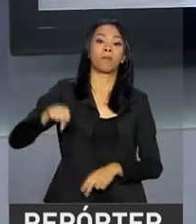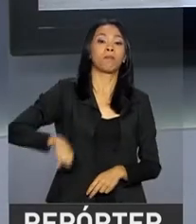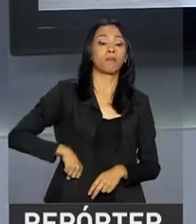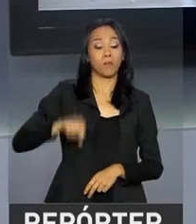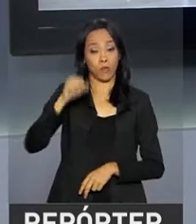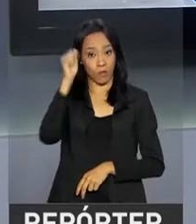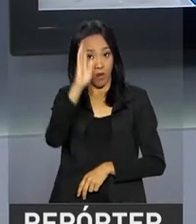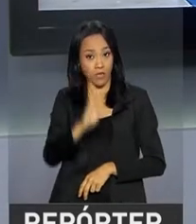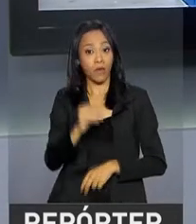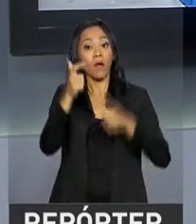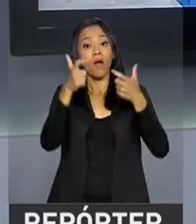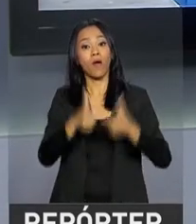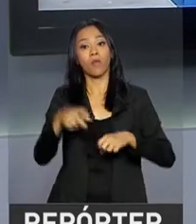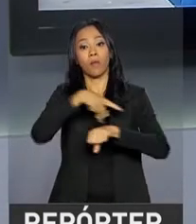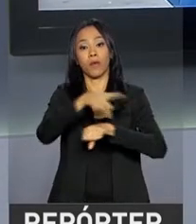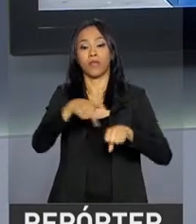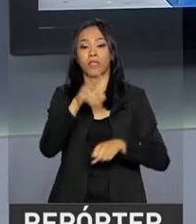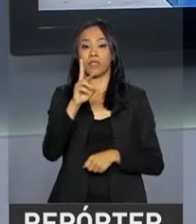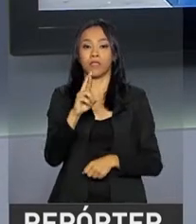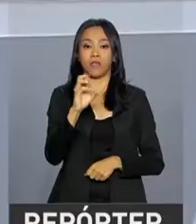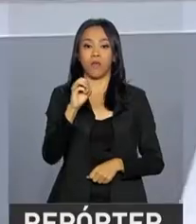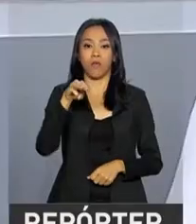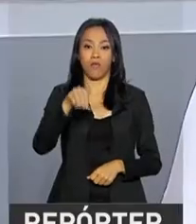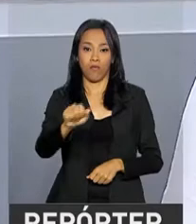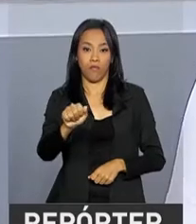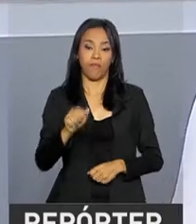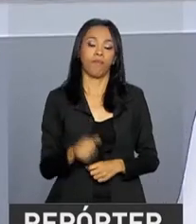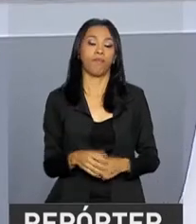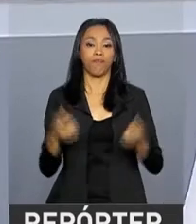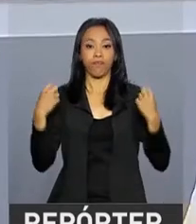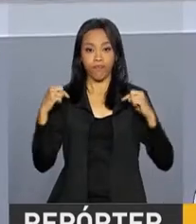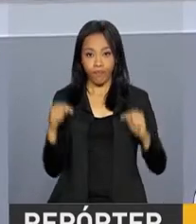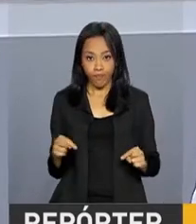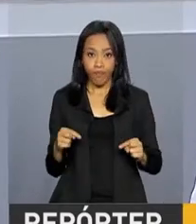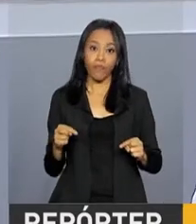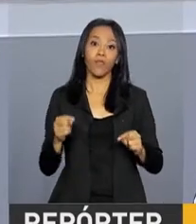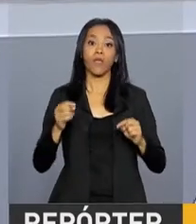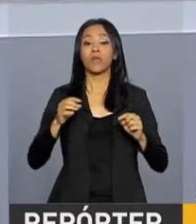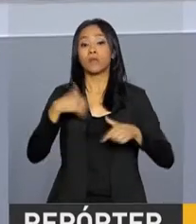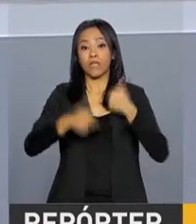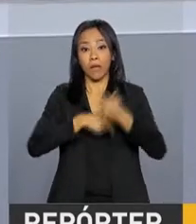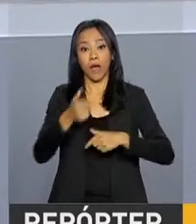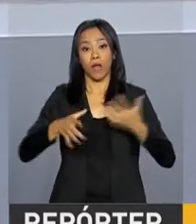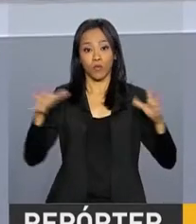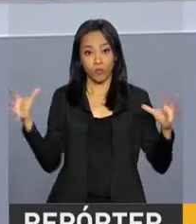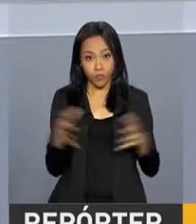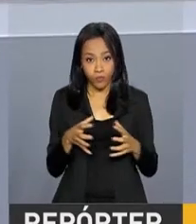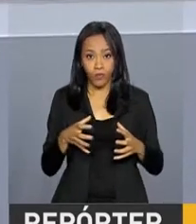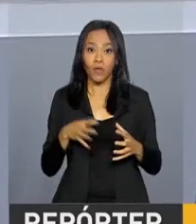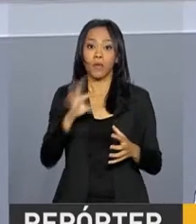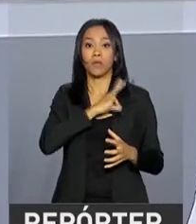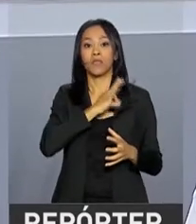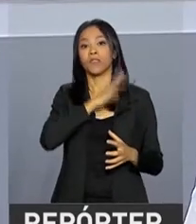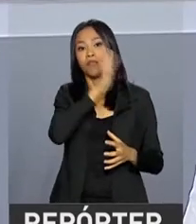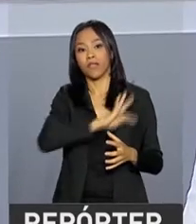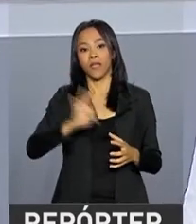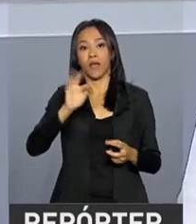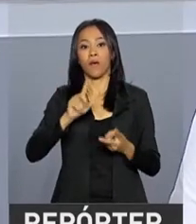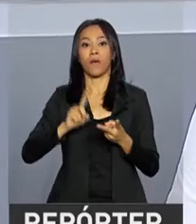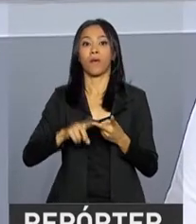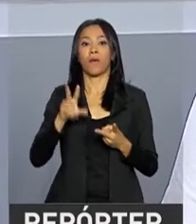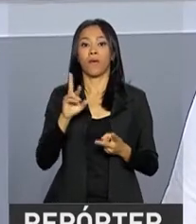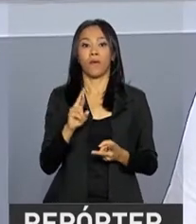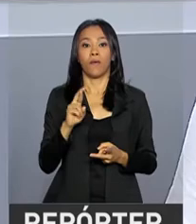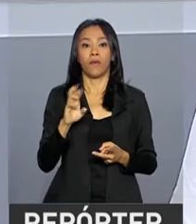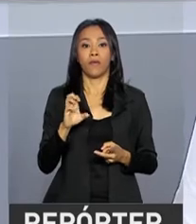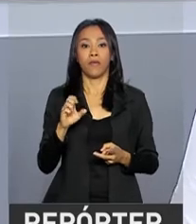muito obrigada luana pelas suas informações uma operação conjunta entre a polícia federal receita federal e polícia civil